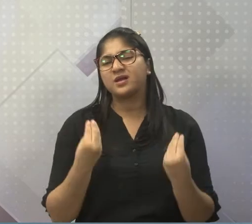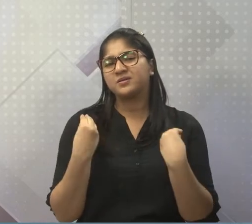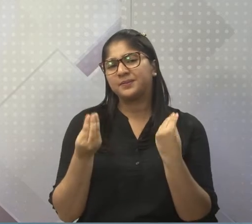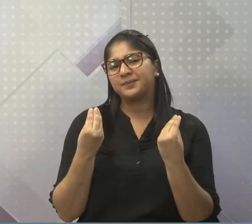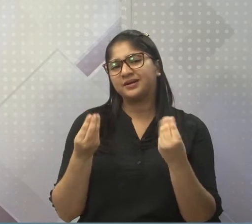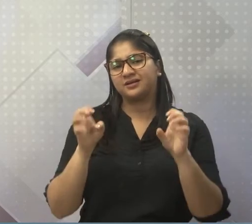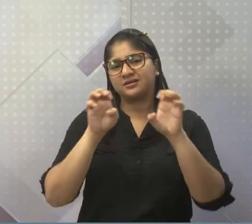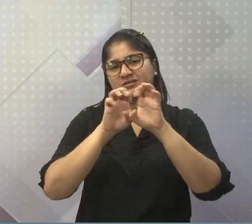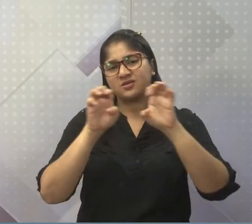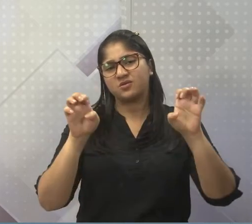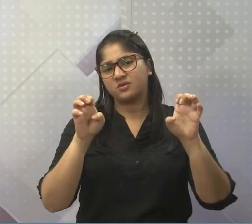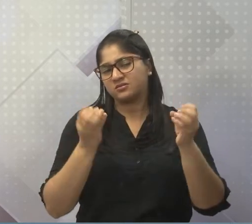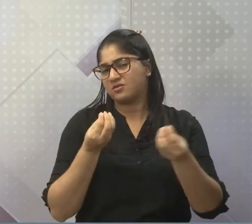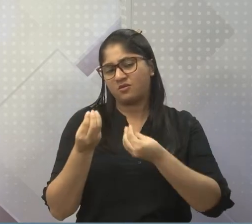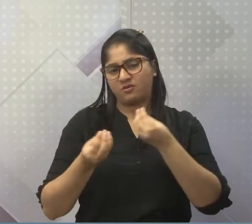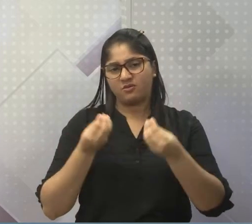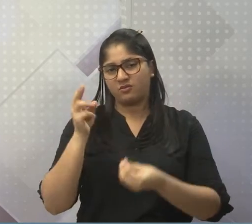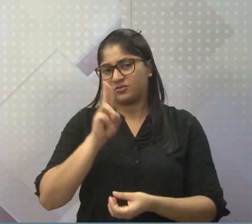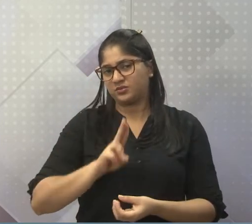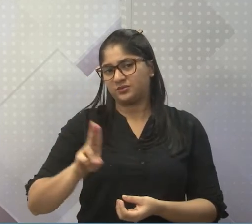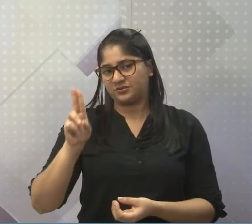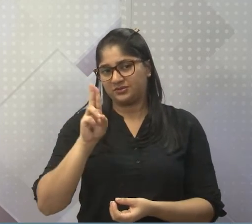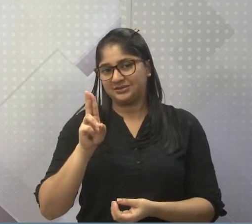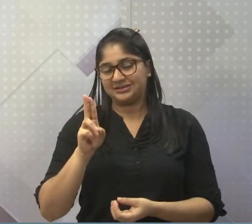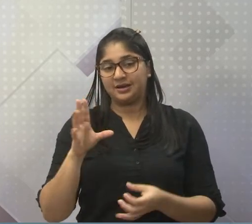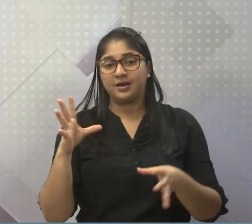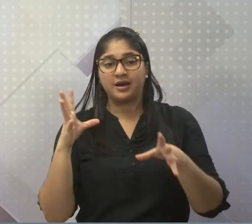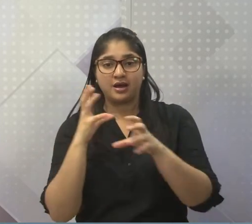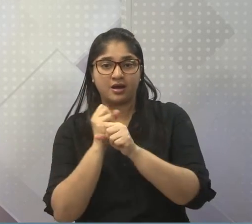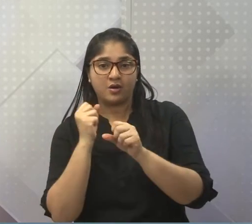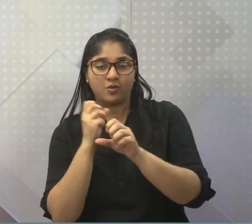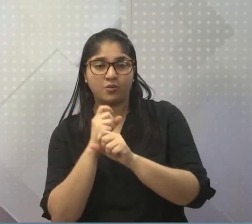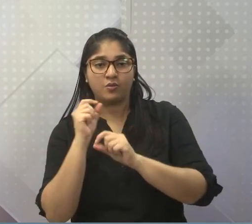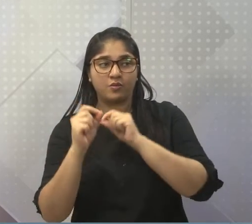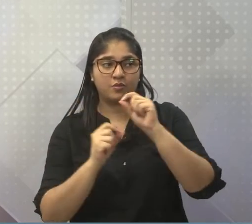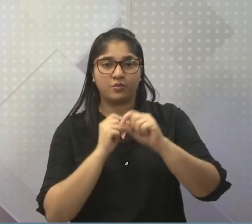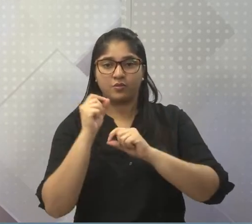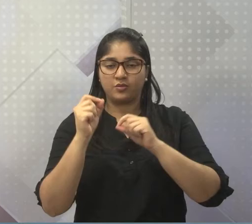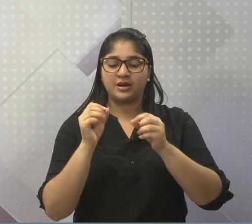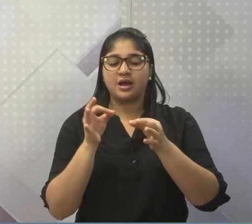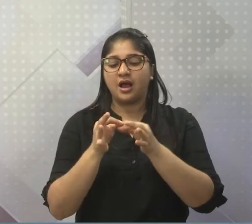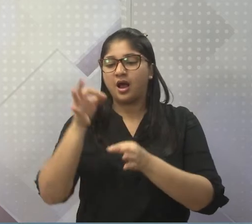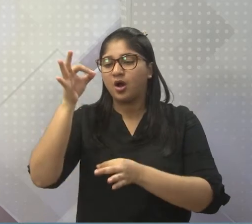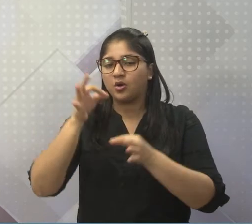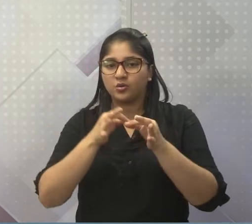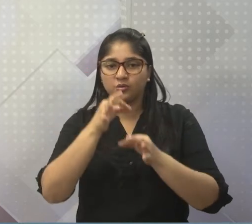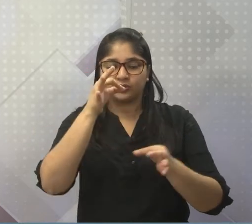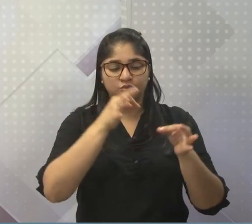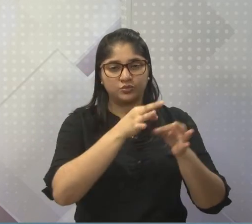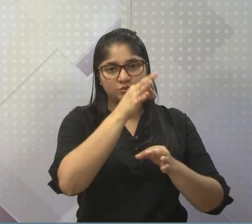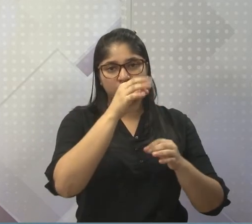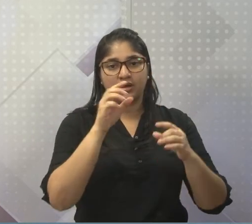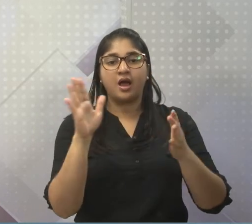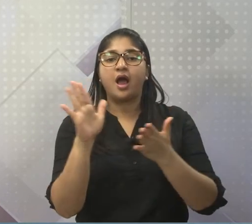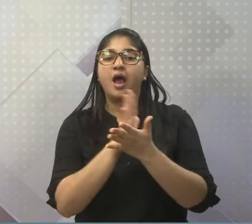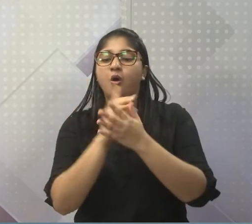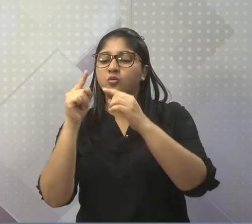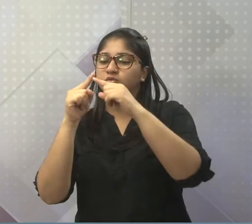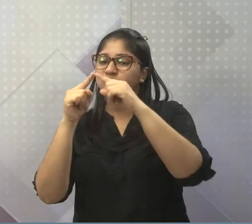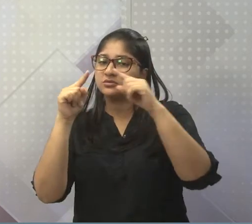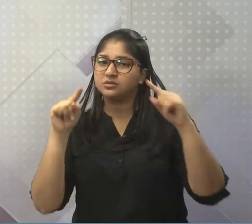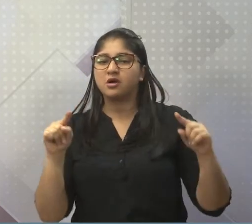essas relações métricas? Me servem para calcular valor de lado, de altura, de triângulo que eu não